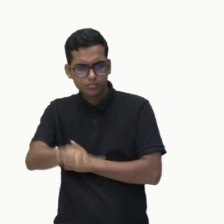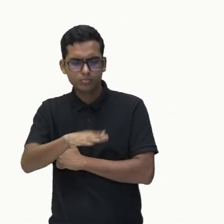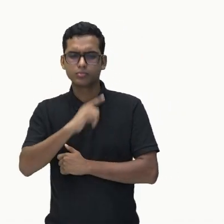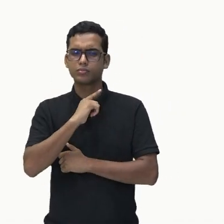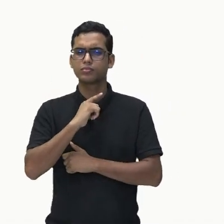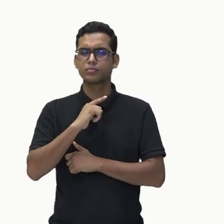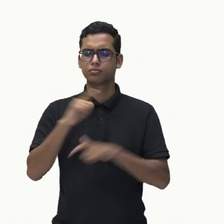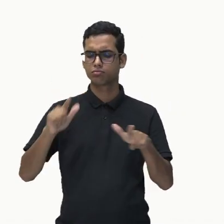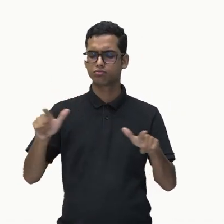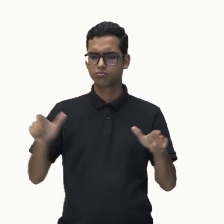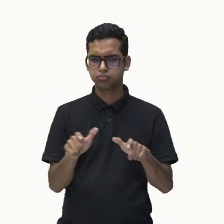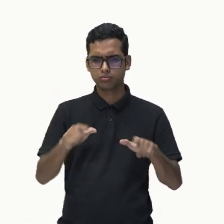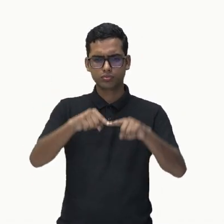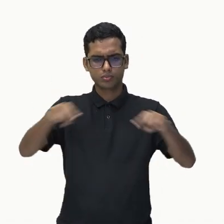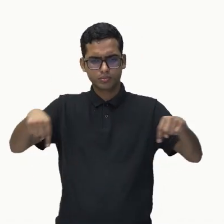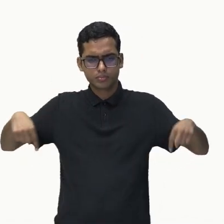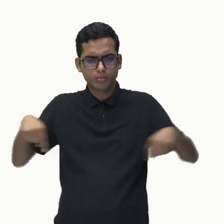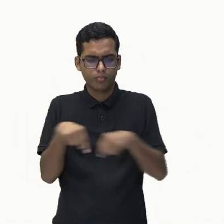pequena.